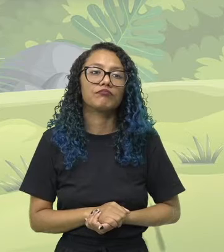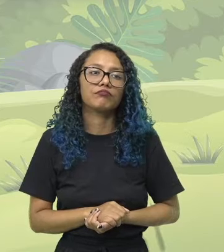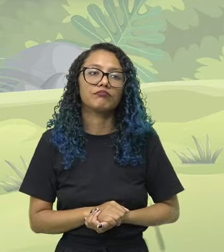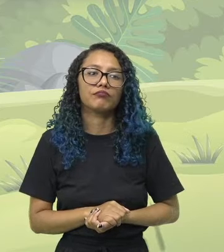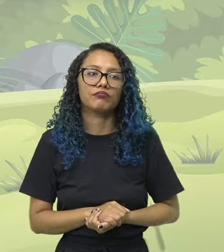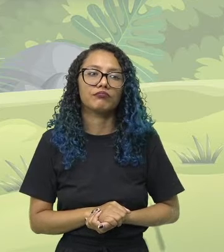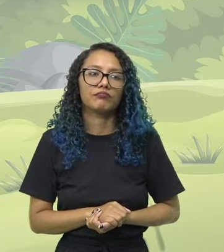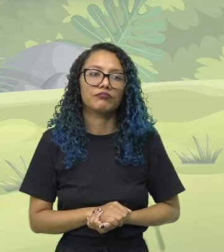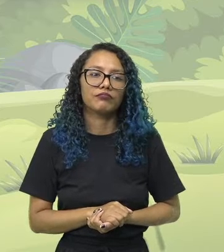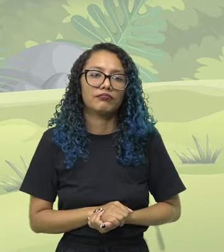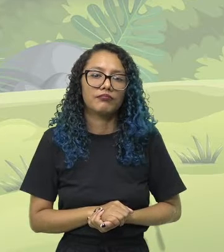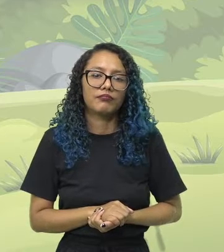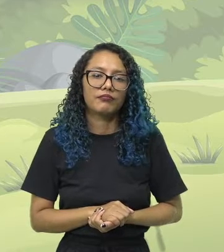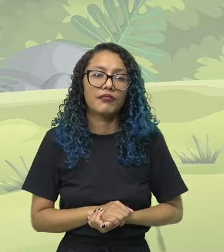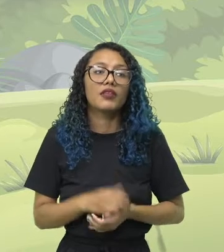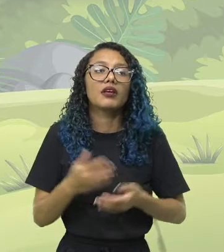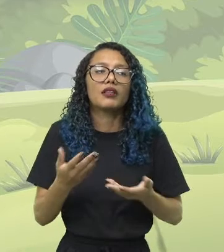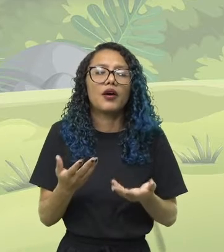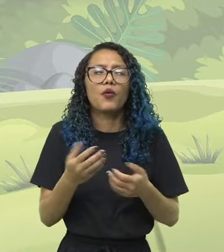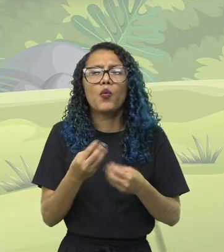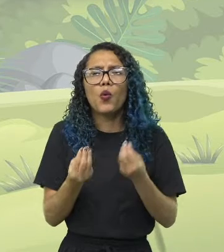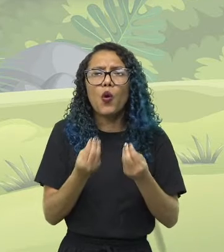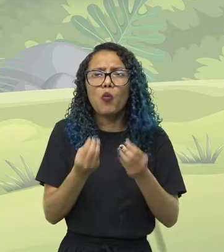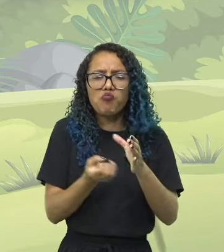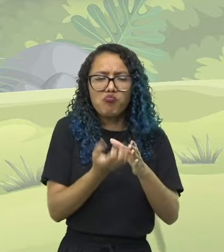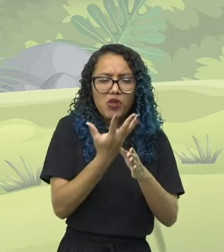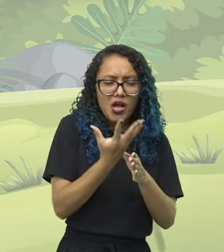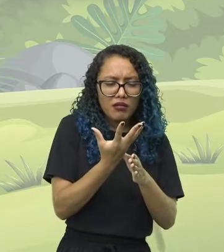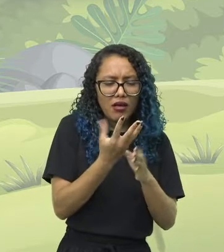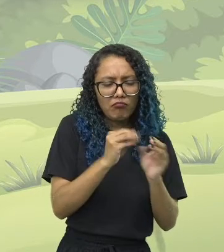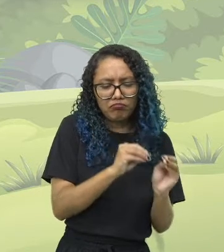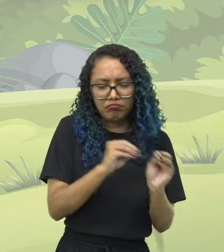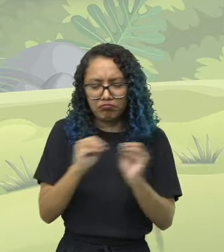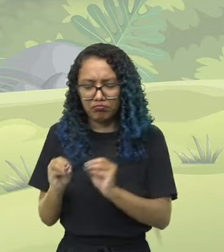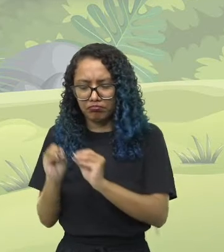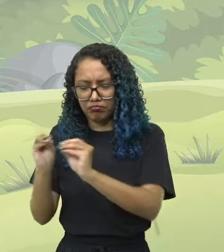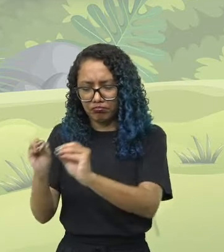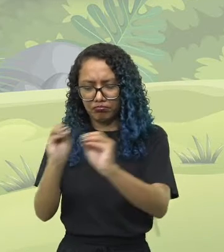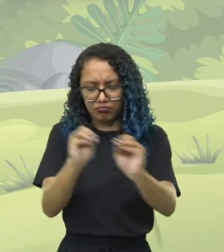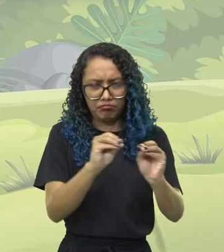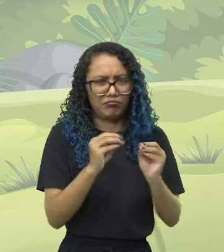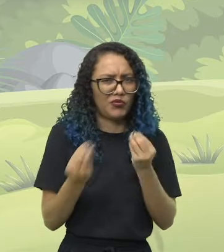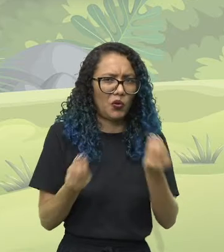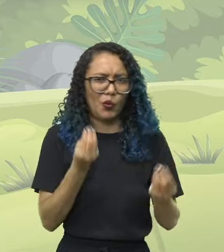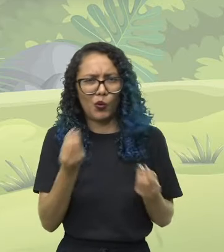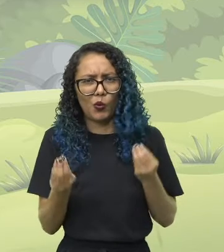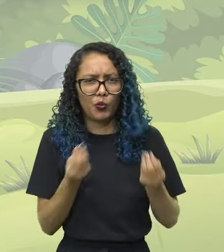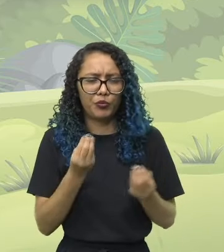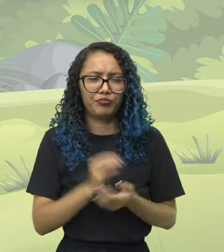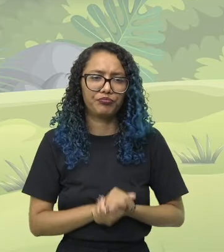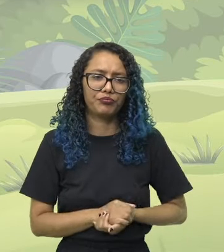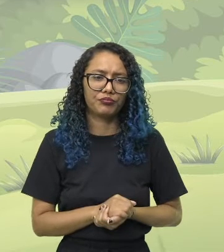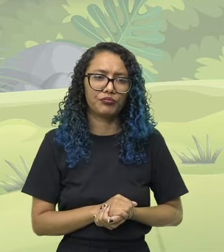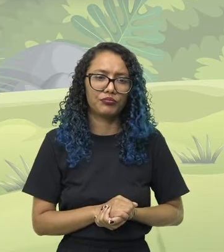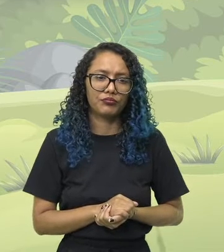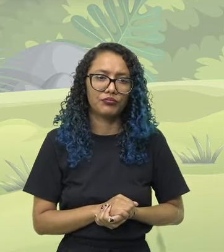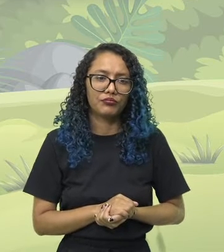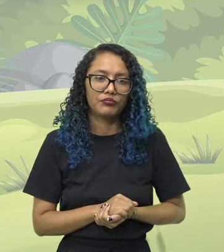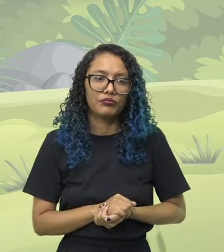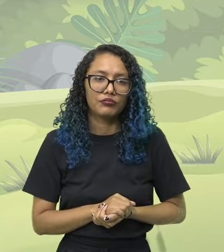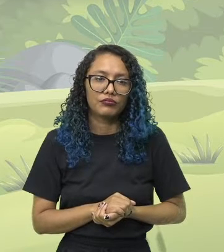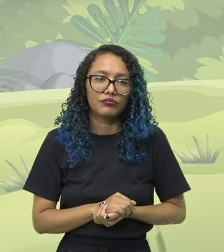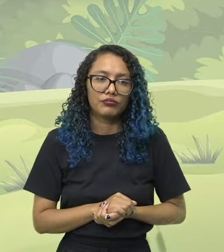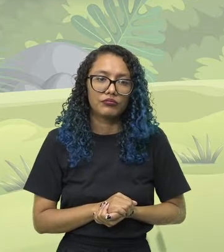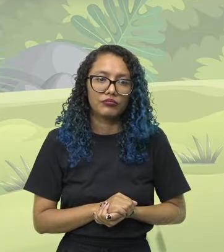como que uma planta pode, né, se deslocar. E aí nós vimos algumas formas, mas o texto ele trata do quê?